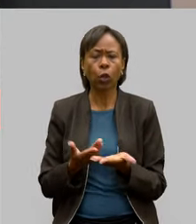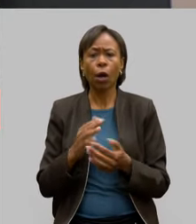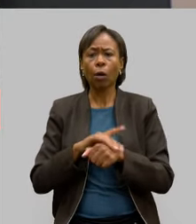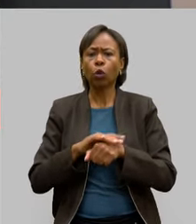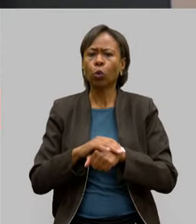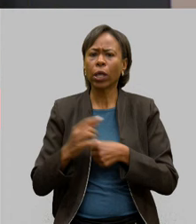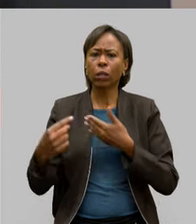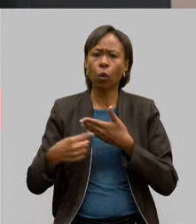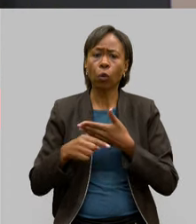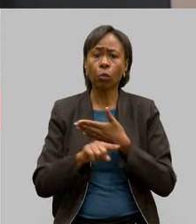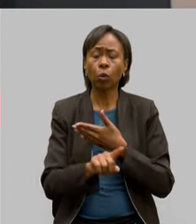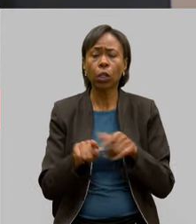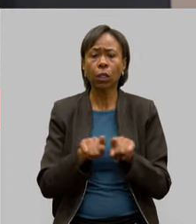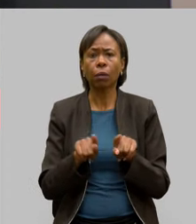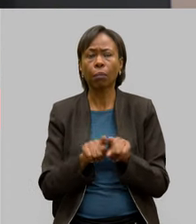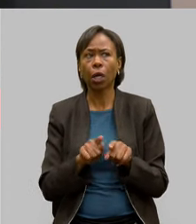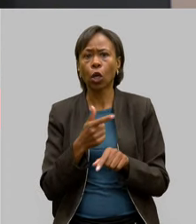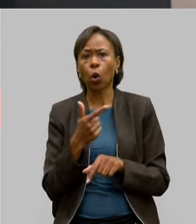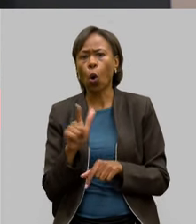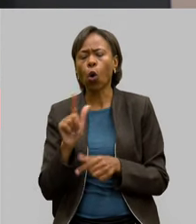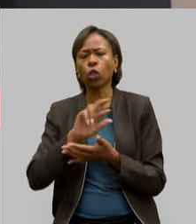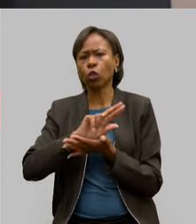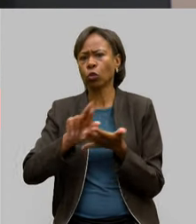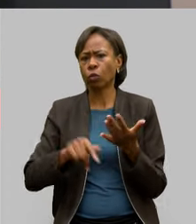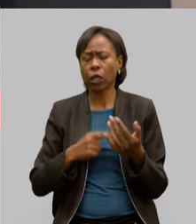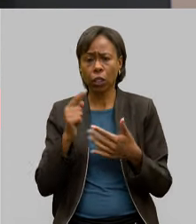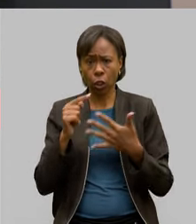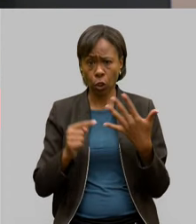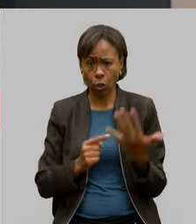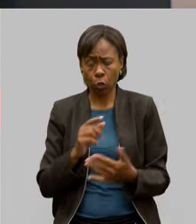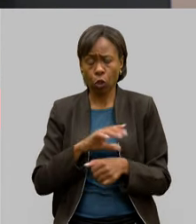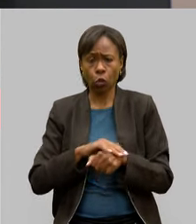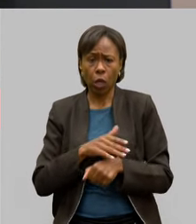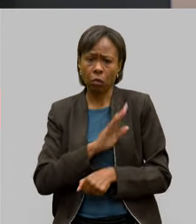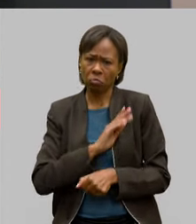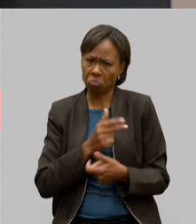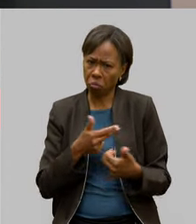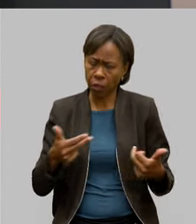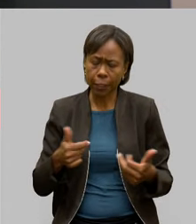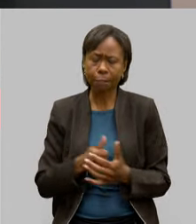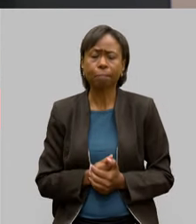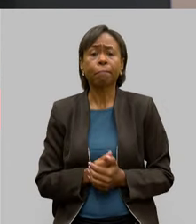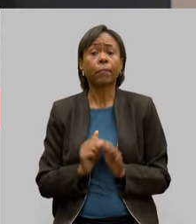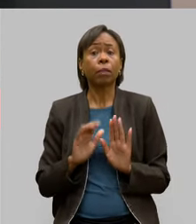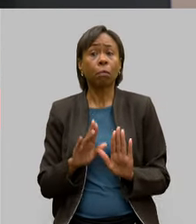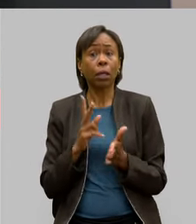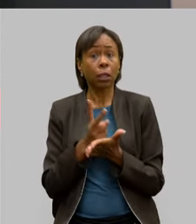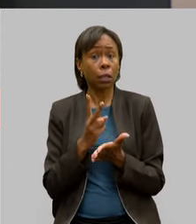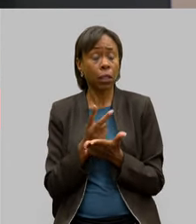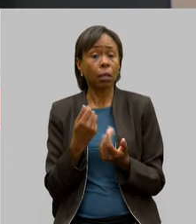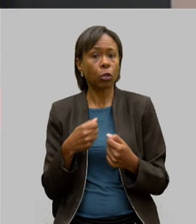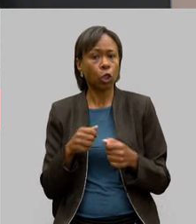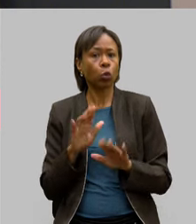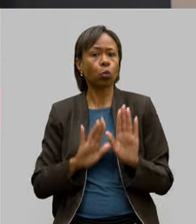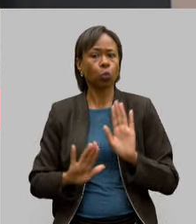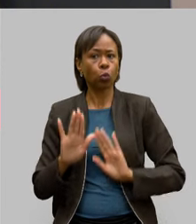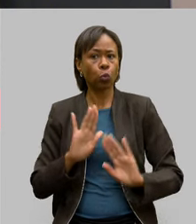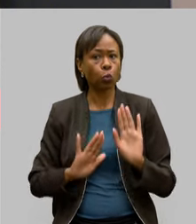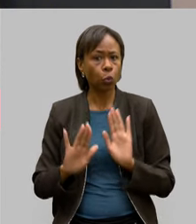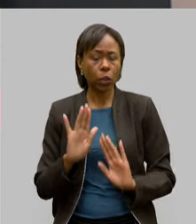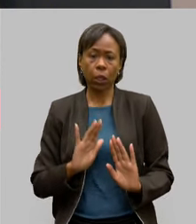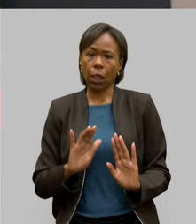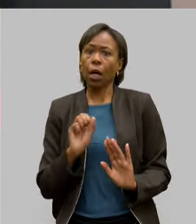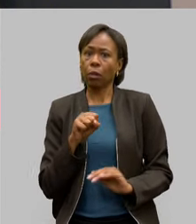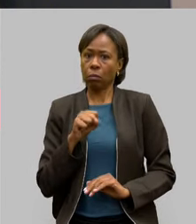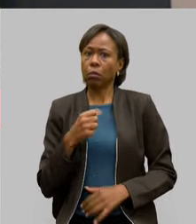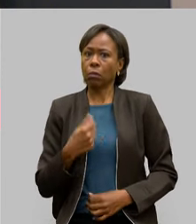inflamatórias doenças metabólicas cardiovasculares etc né mas obviamente que sempre com o cuidado né Sempre nós temos que ter cuidado